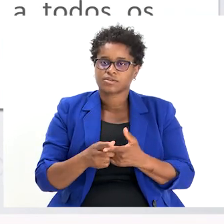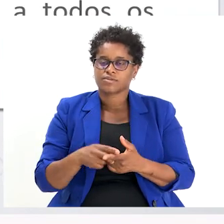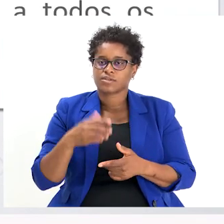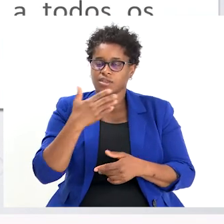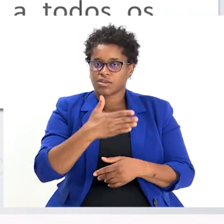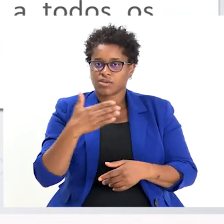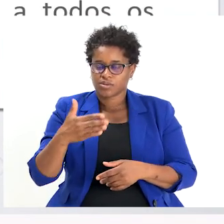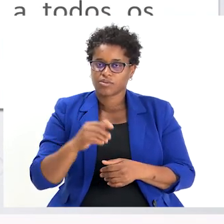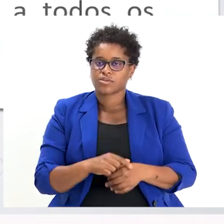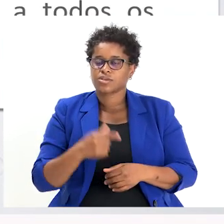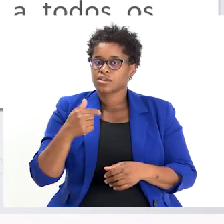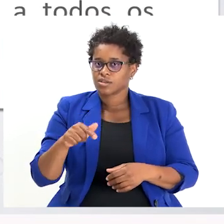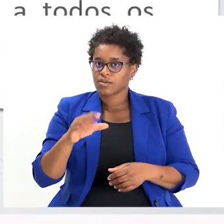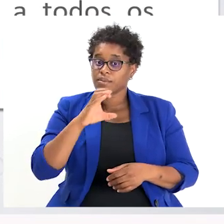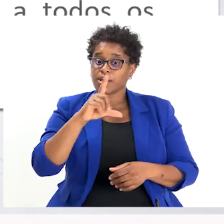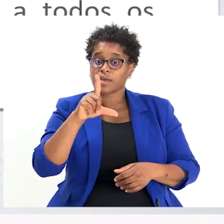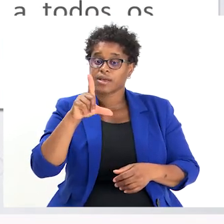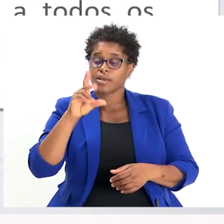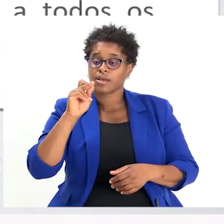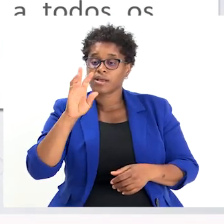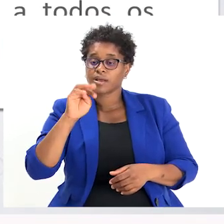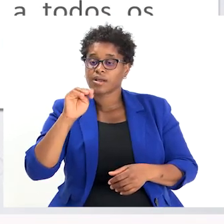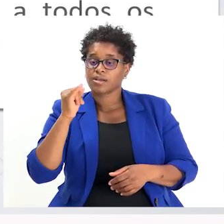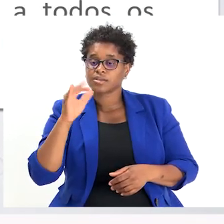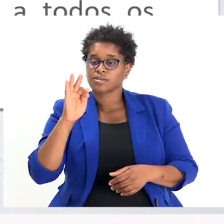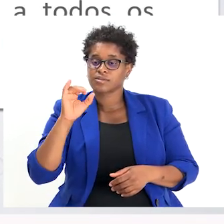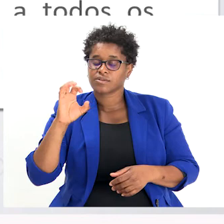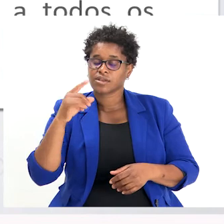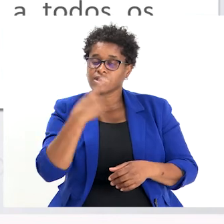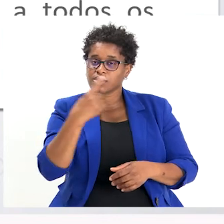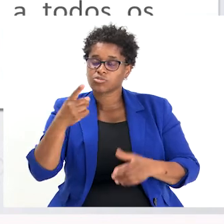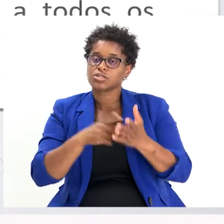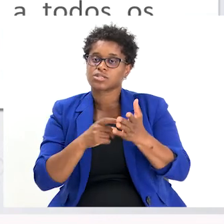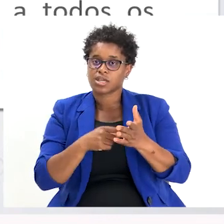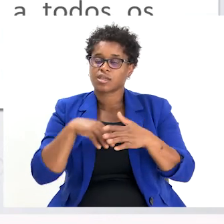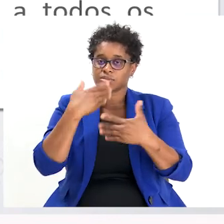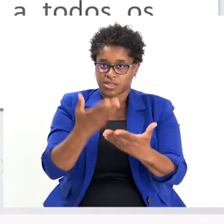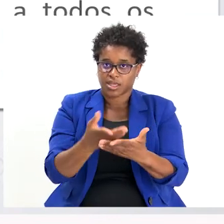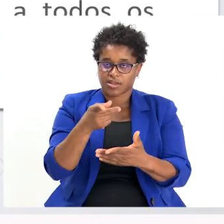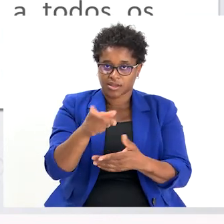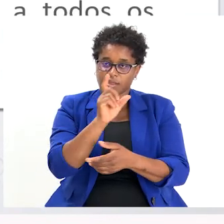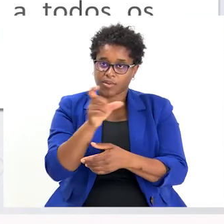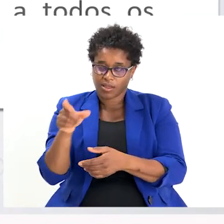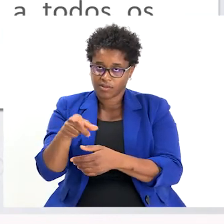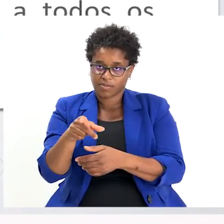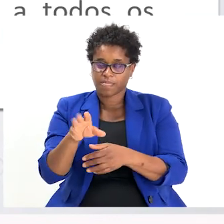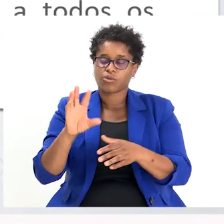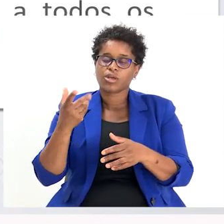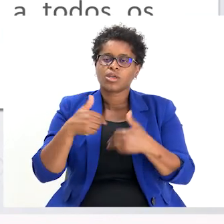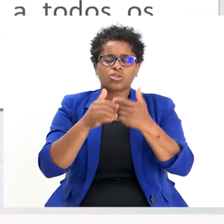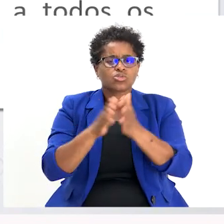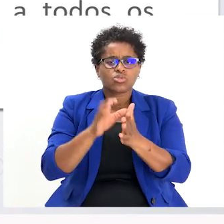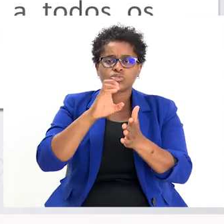1.1. Classifique cada uma das necessidades apresentadas quanto a todos os critérios